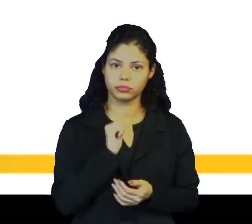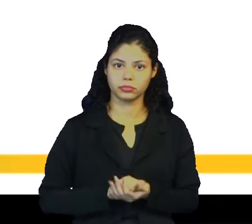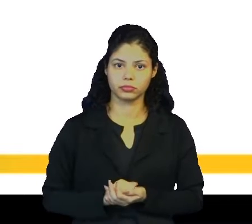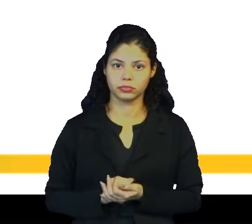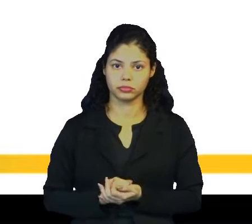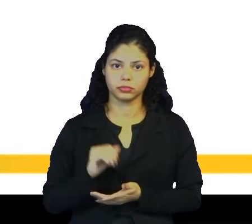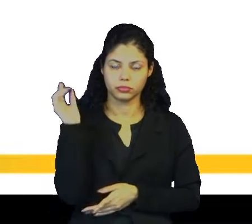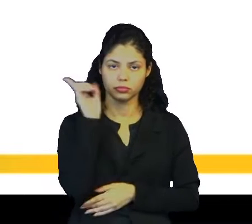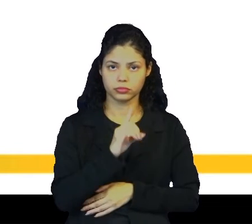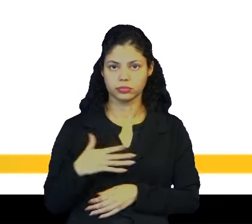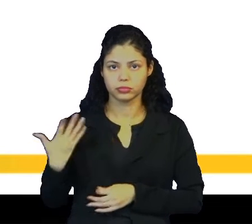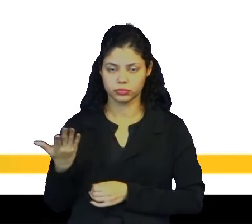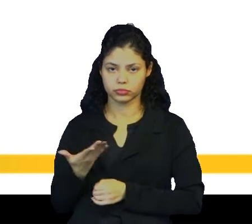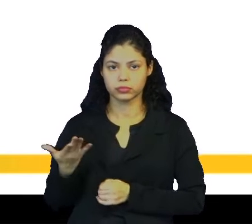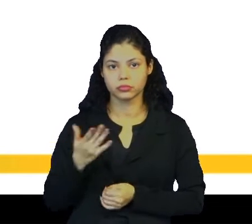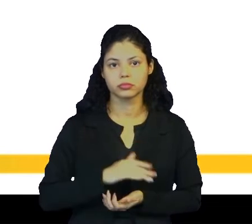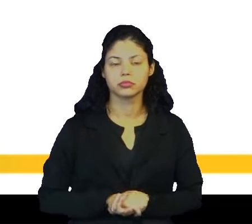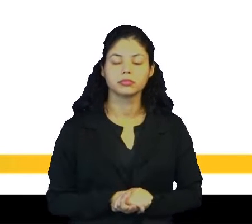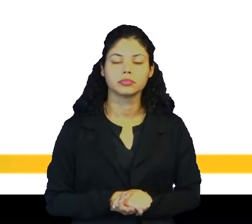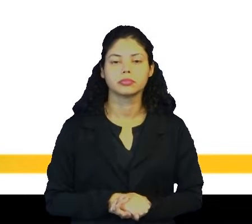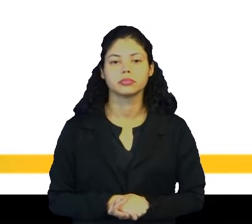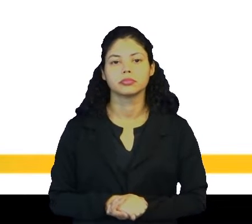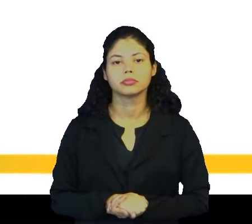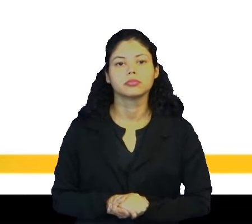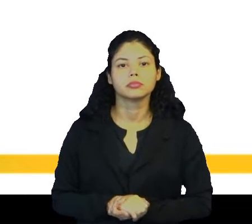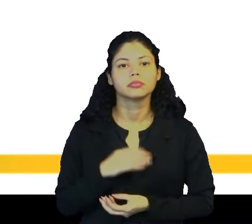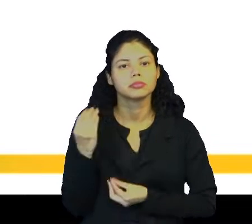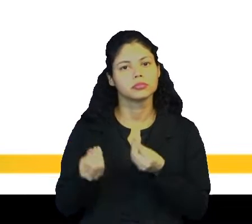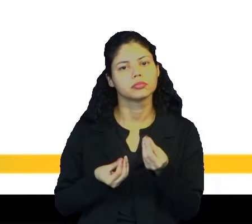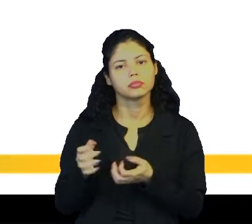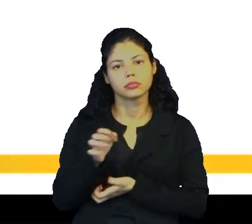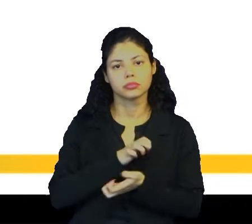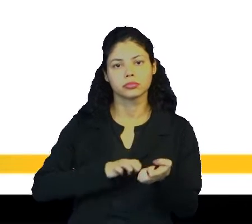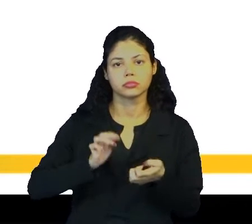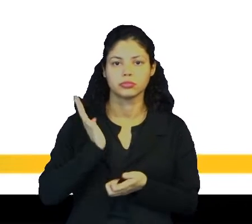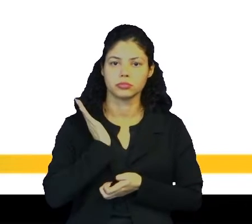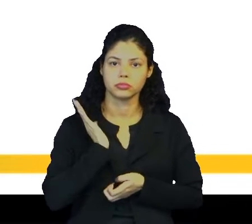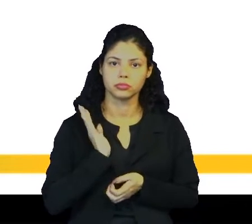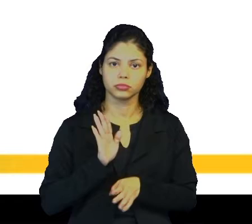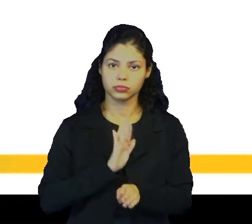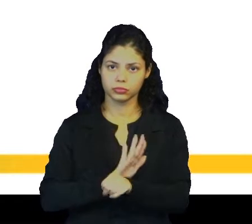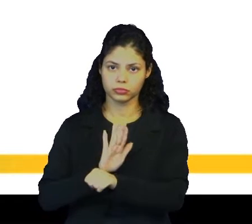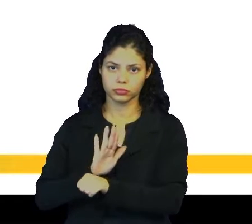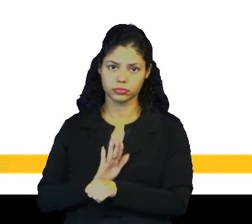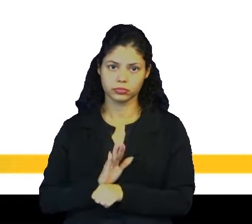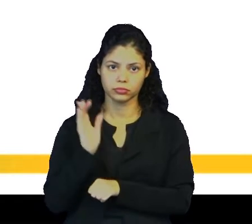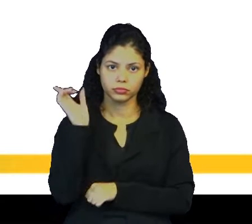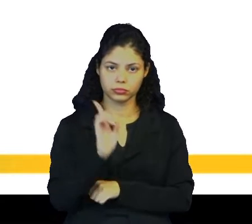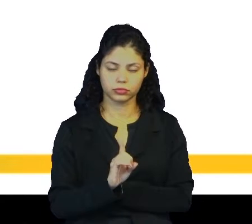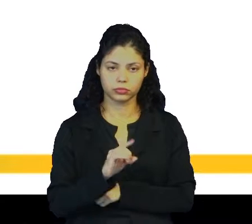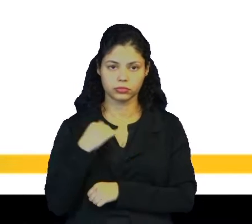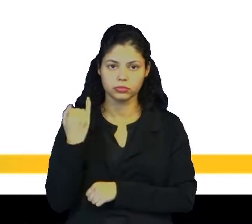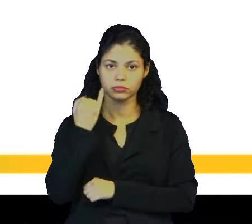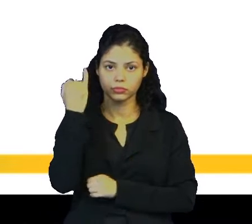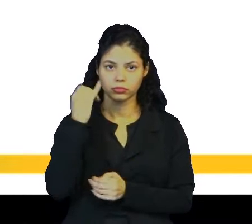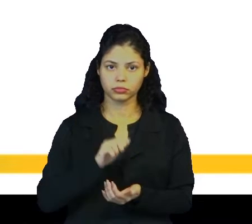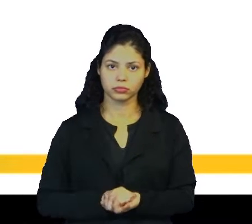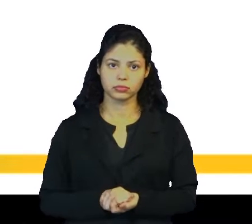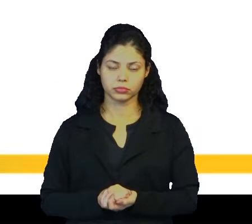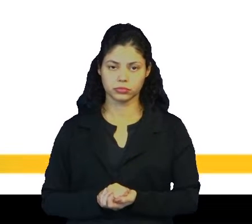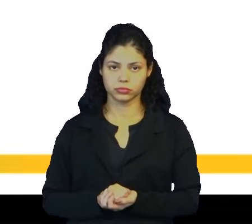dos direitos básicos. Como as revoluções burguesas contribuíram para os direitos